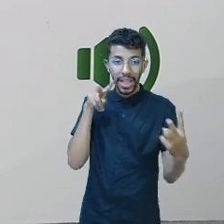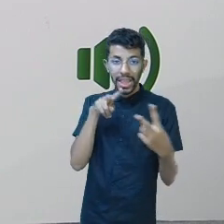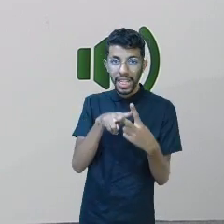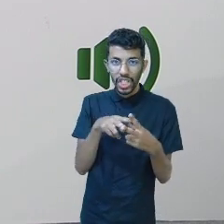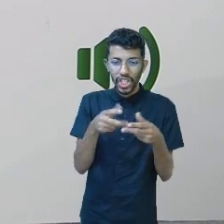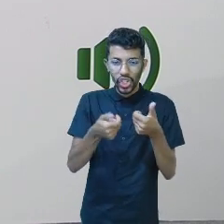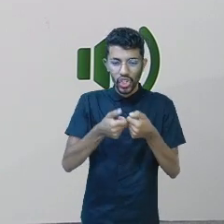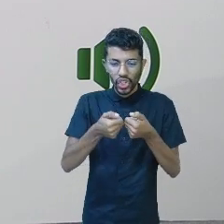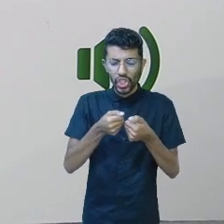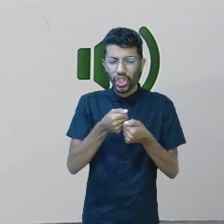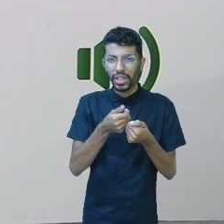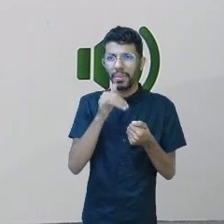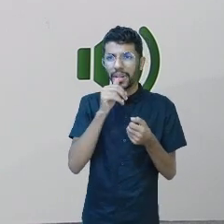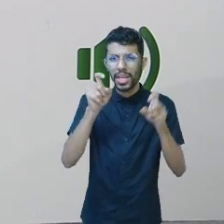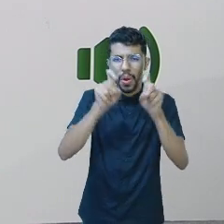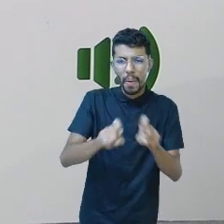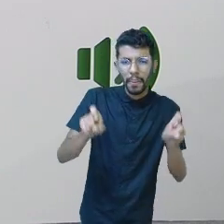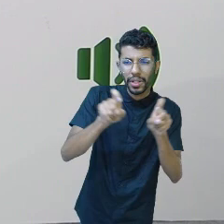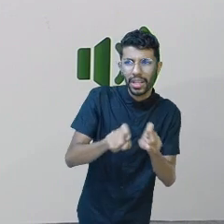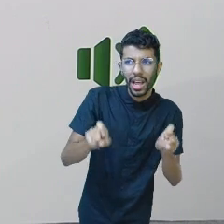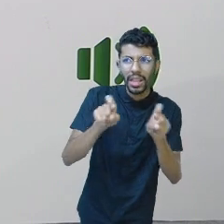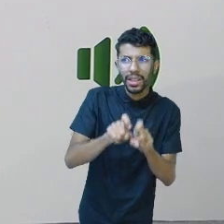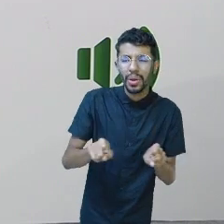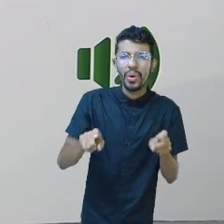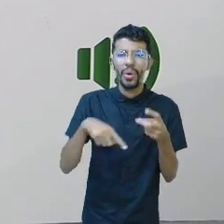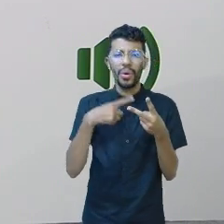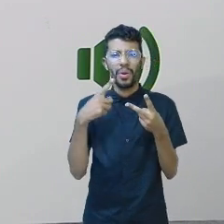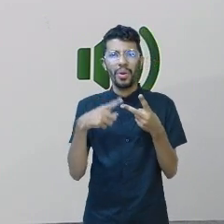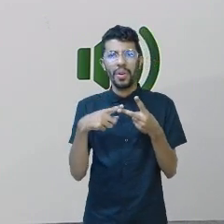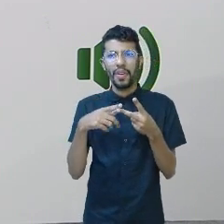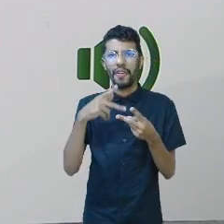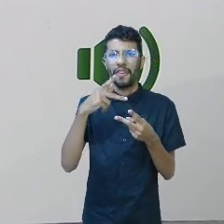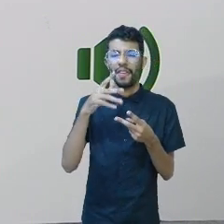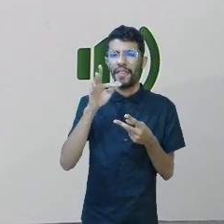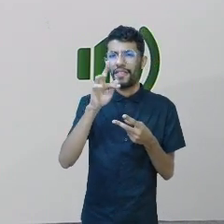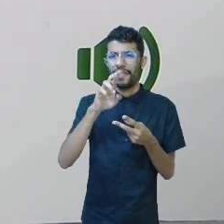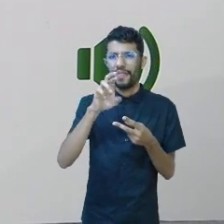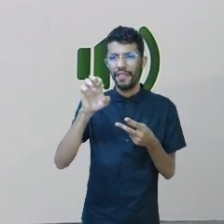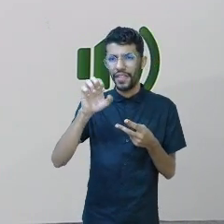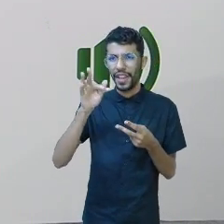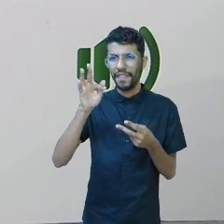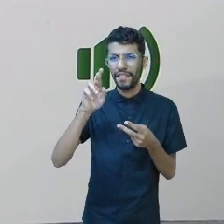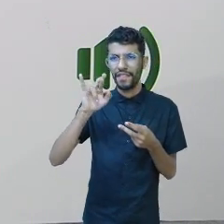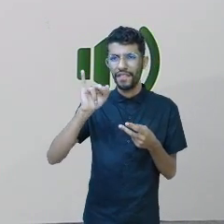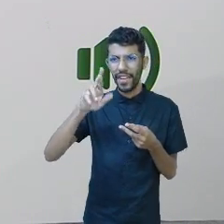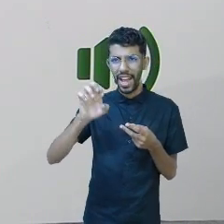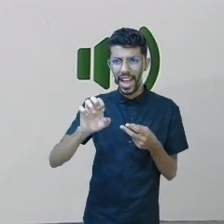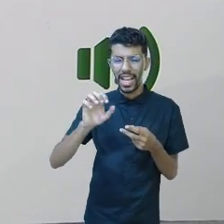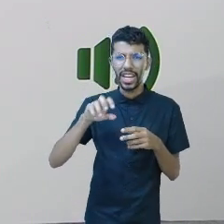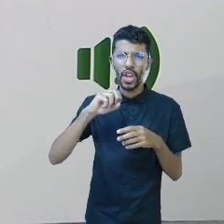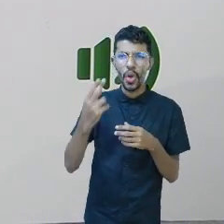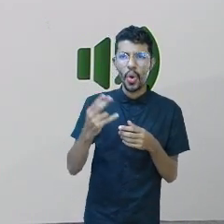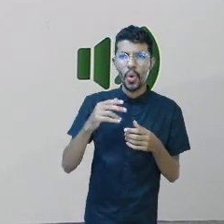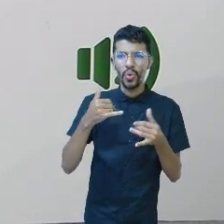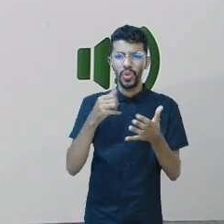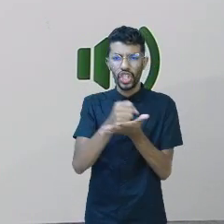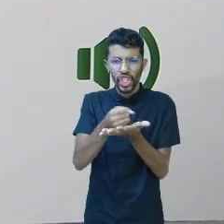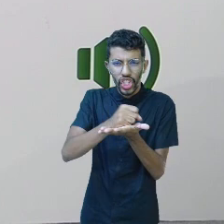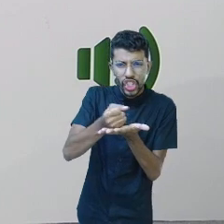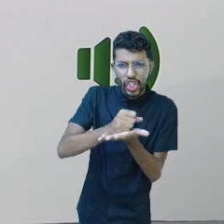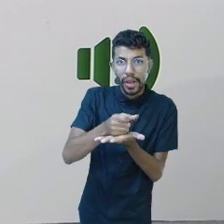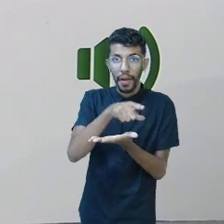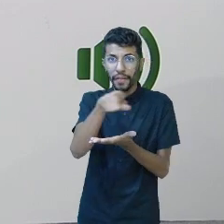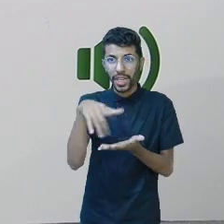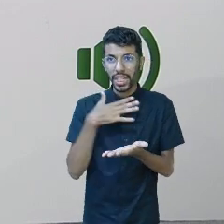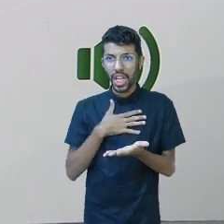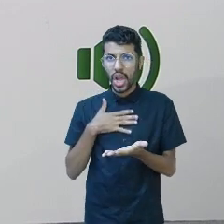digitais. Eu não estou falando do computador, daquele joguinho do Free Fire, né? Ou de outros jogos aí que vocês gostem, não. Eu